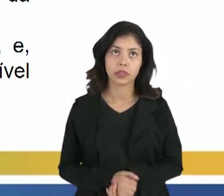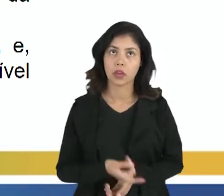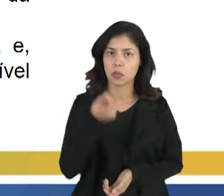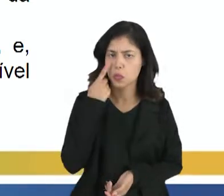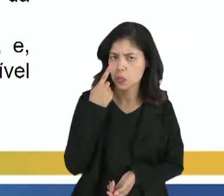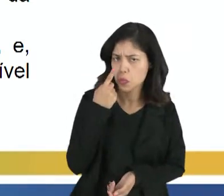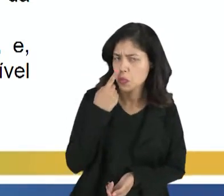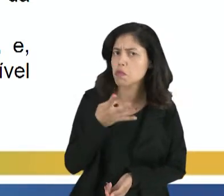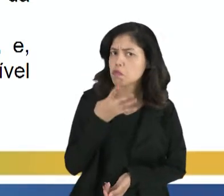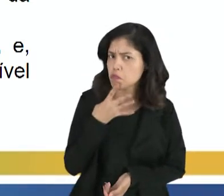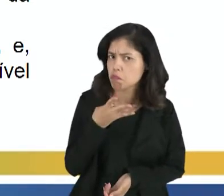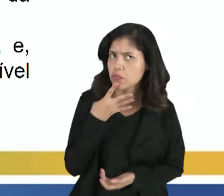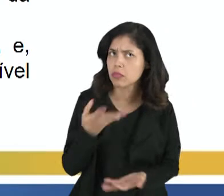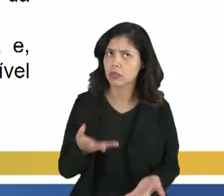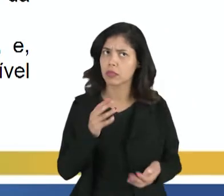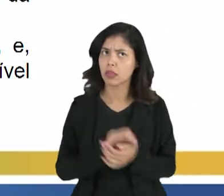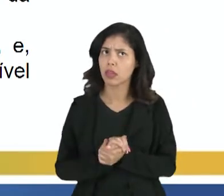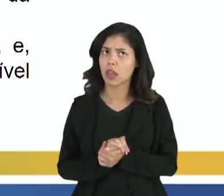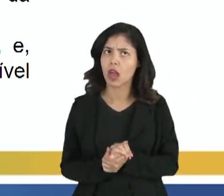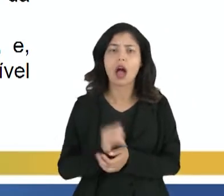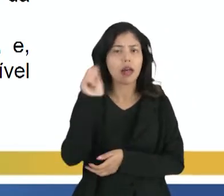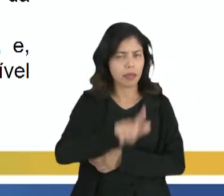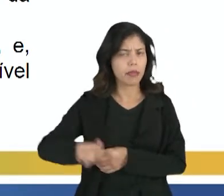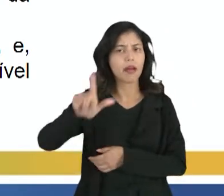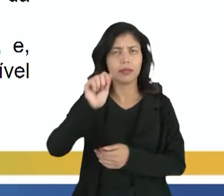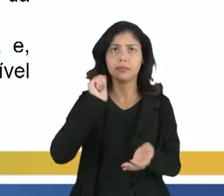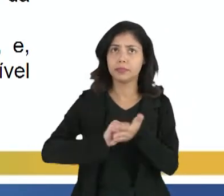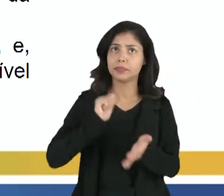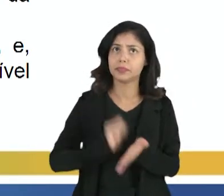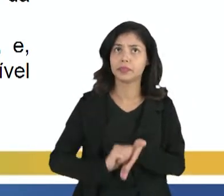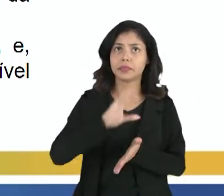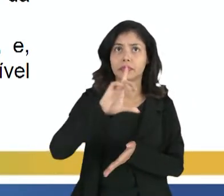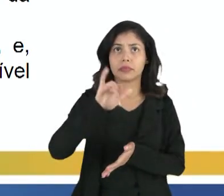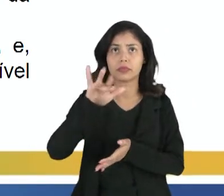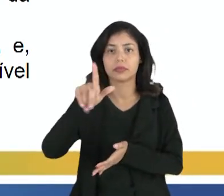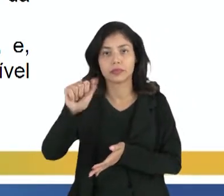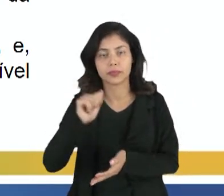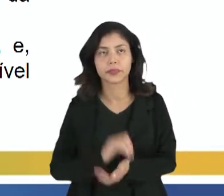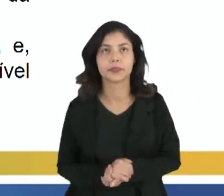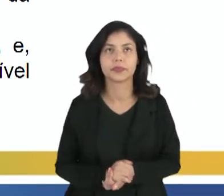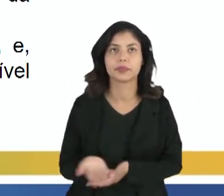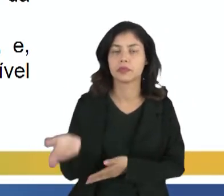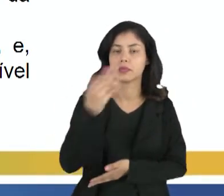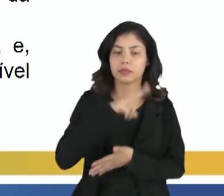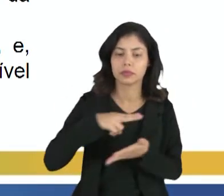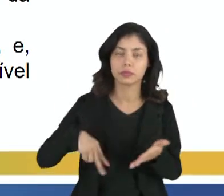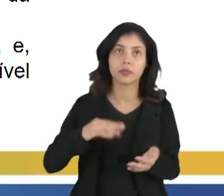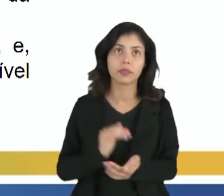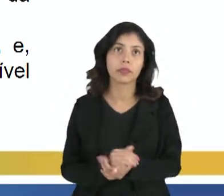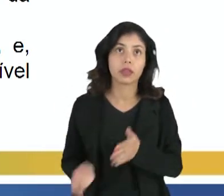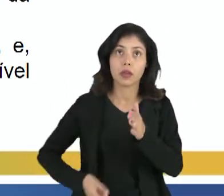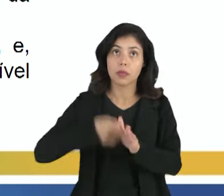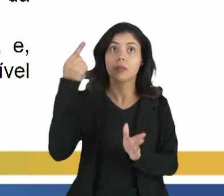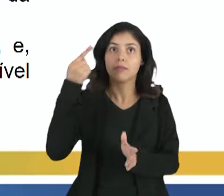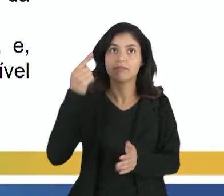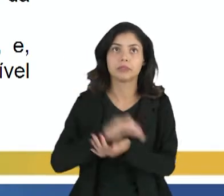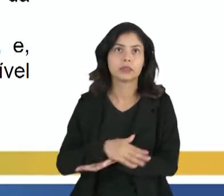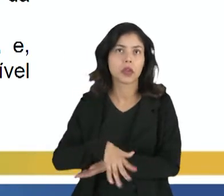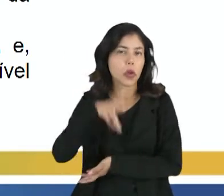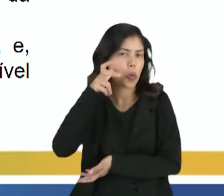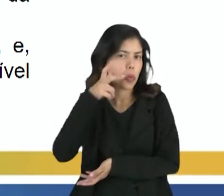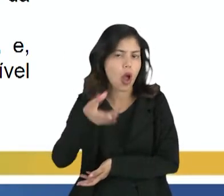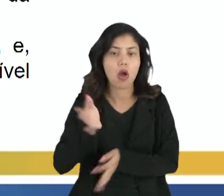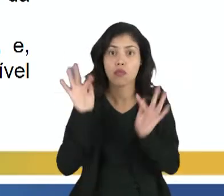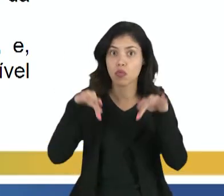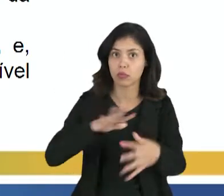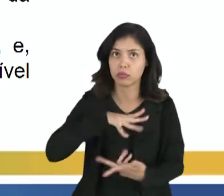a crônica O Fim do Mundo? É uma obra literária da escritora Cecília Meirelles. Vamos à leitura. A primeira vez que ouvi